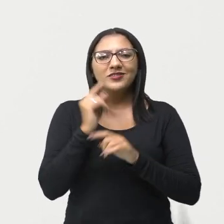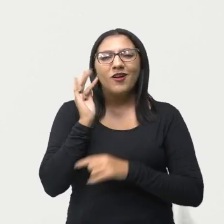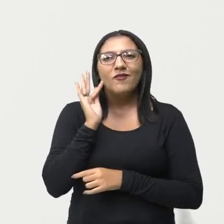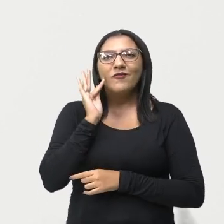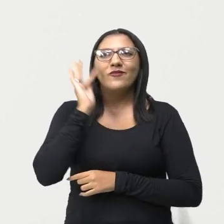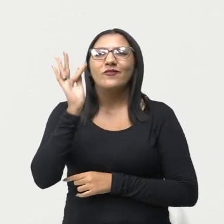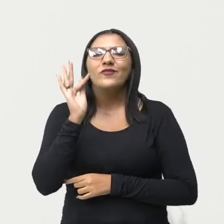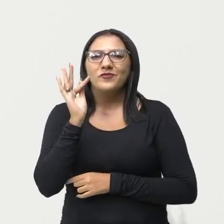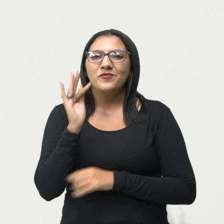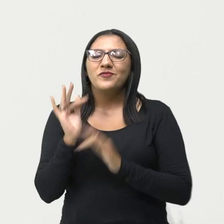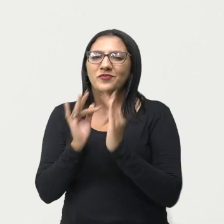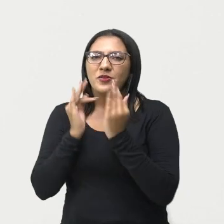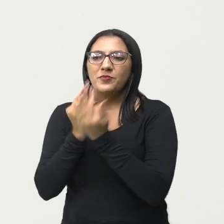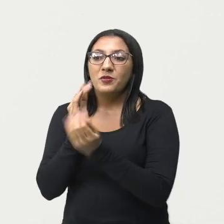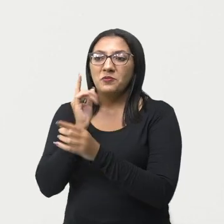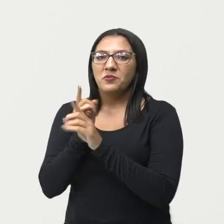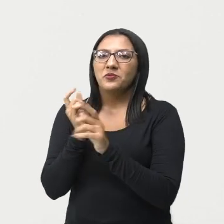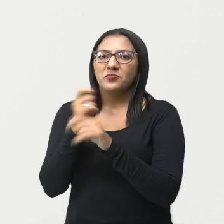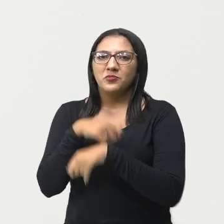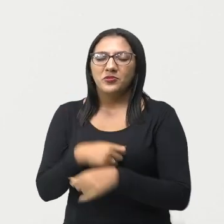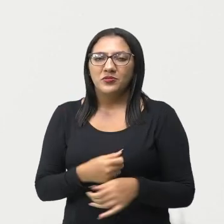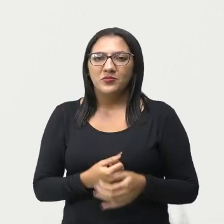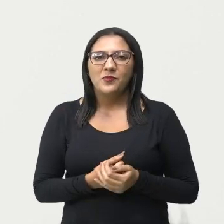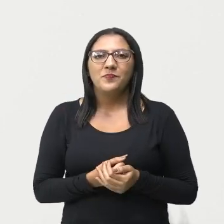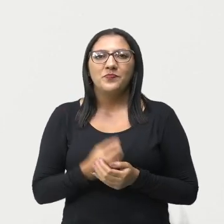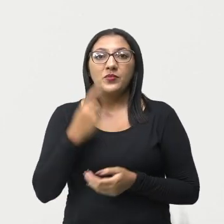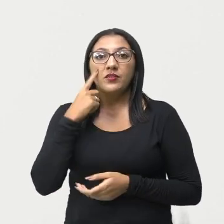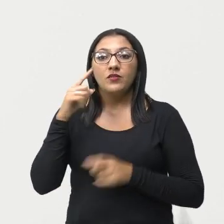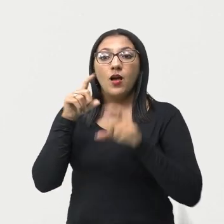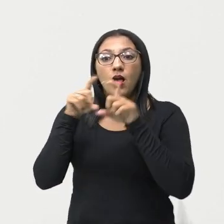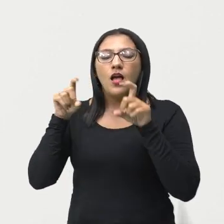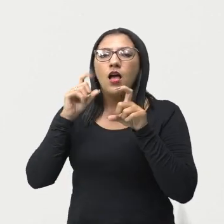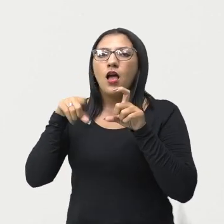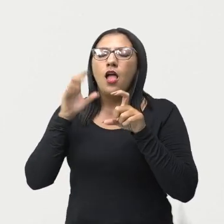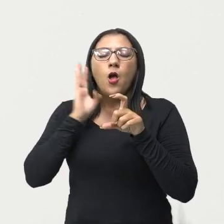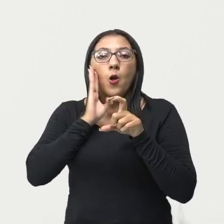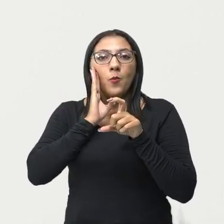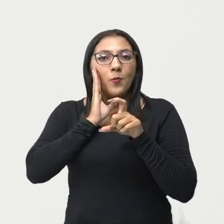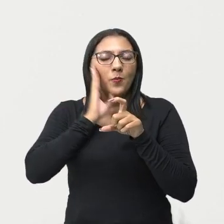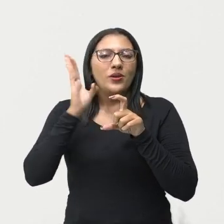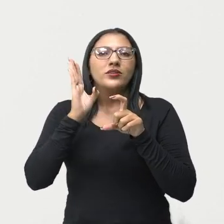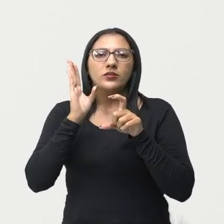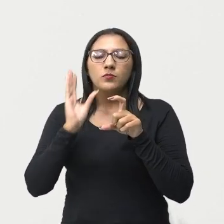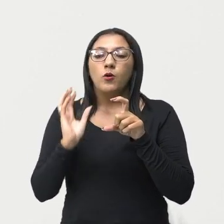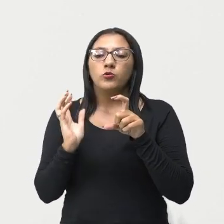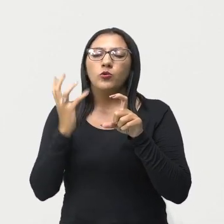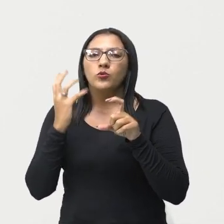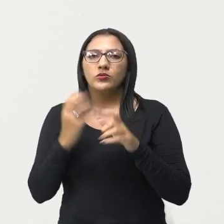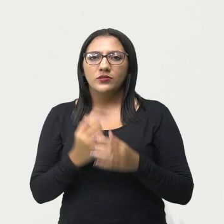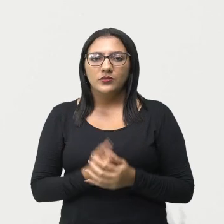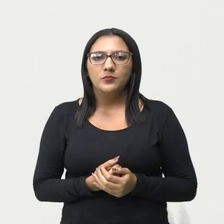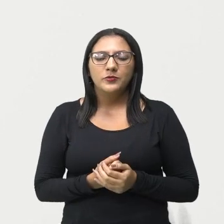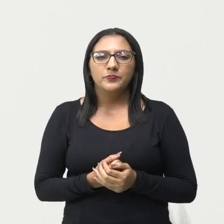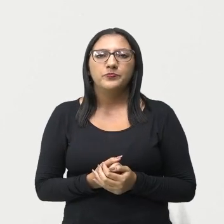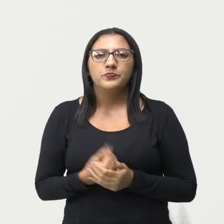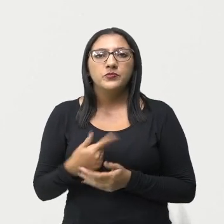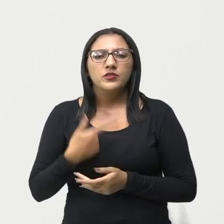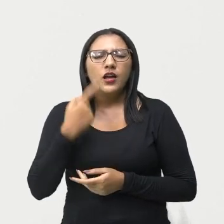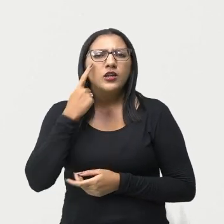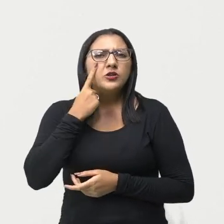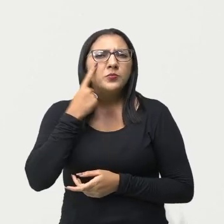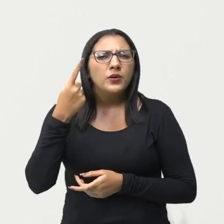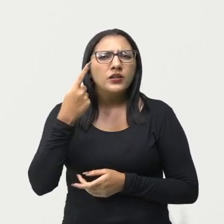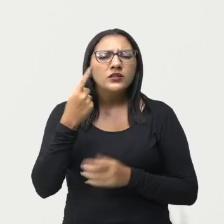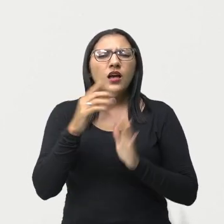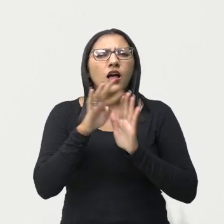família. Então, esta é a informação mais importante ao nosso fato principal. Quando a gente pensar nesse